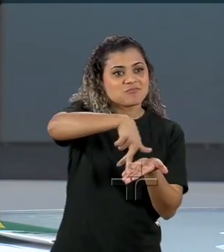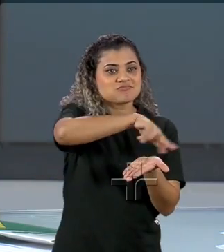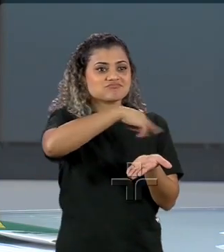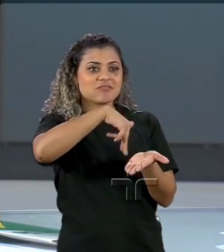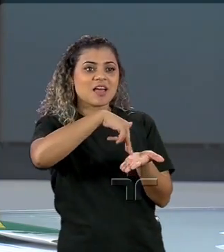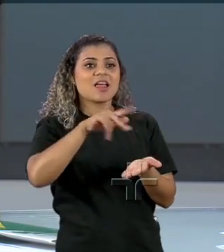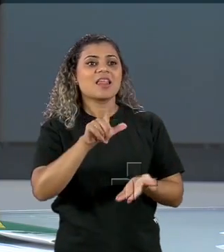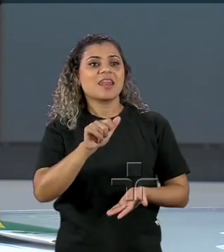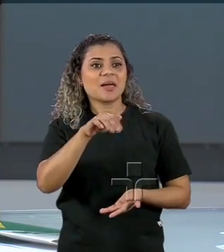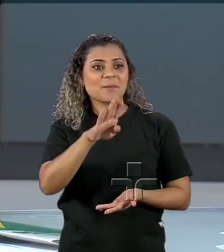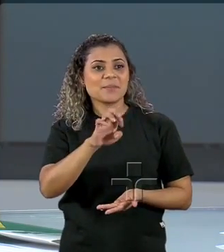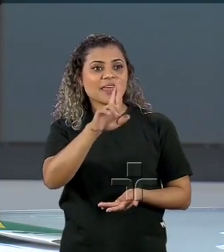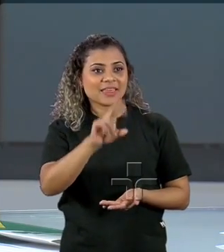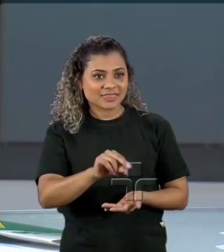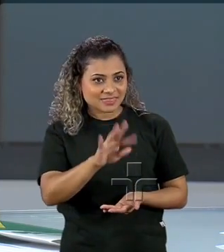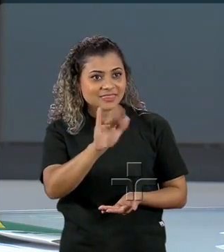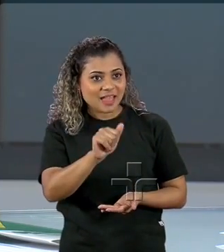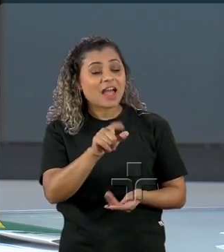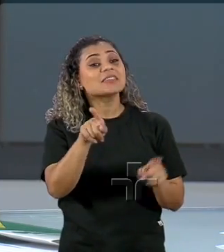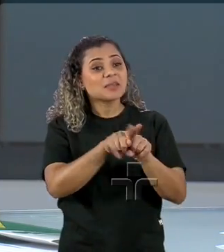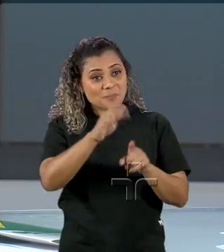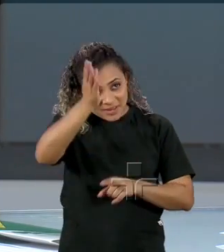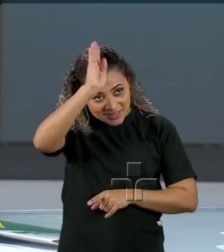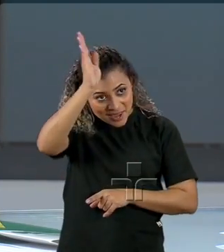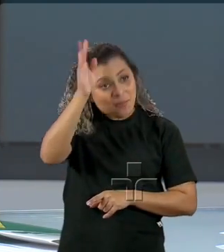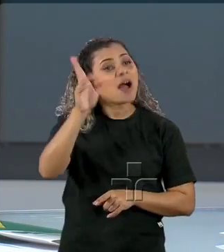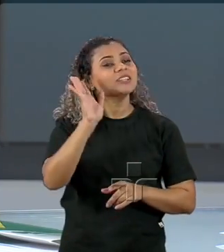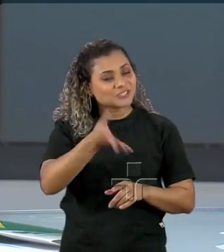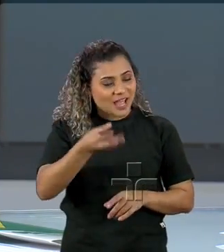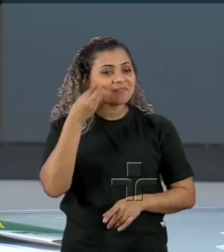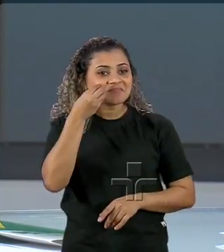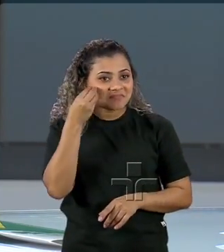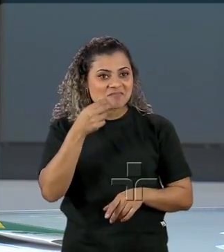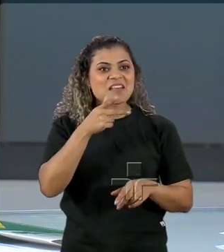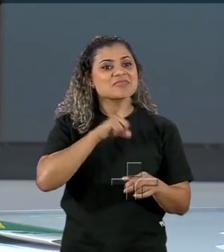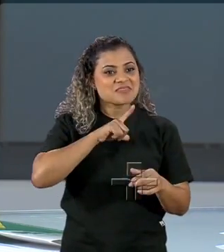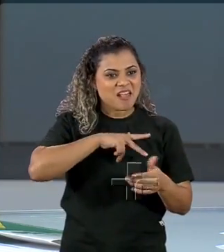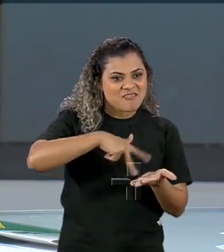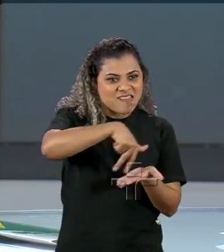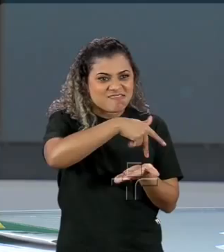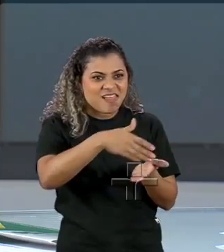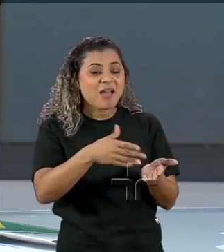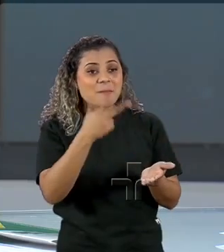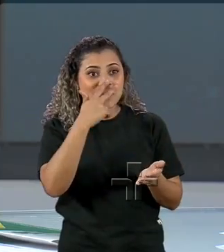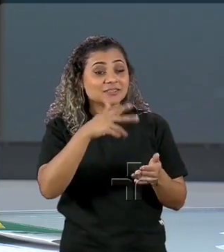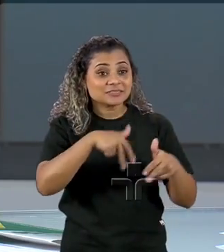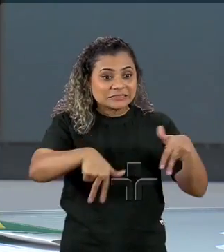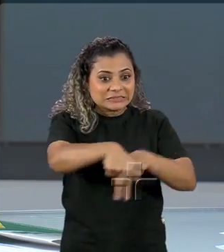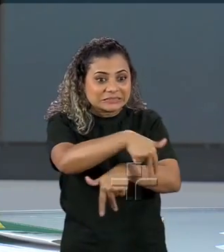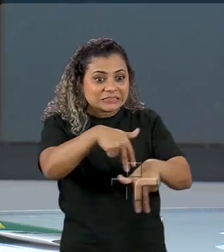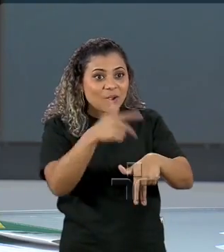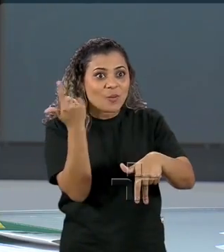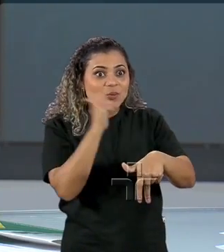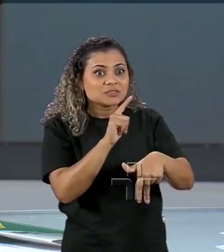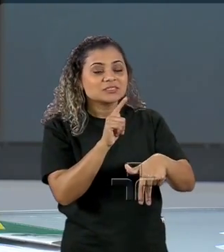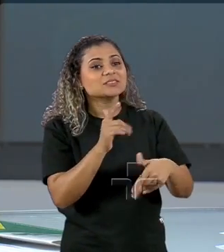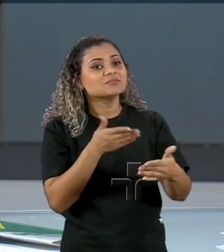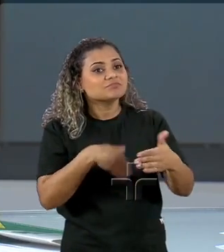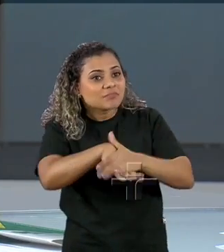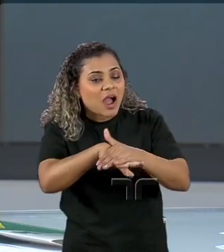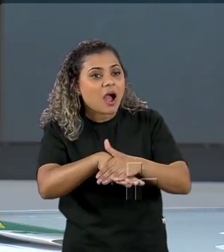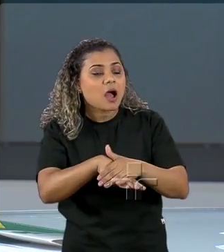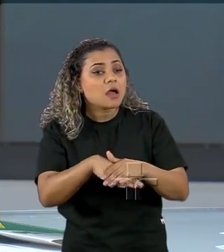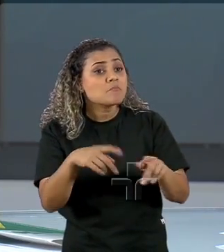último jogo do Brasil, Neymar fez aquele drible sensacional. E o fato é